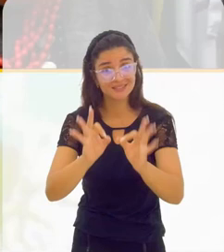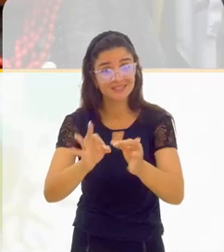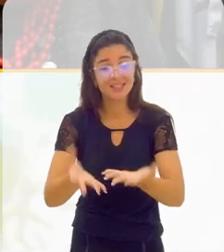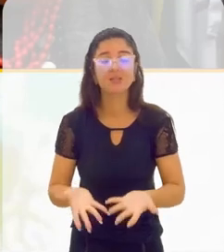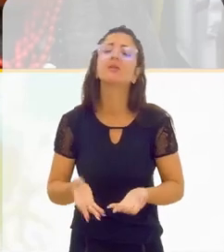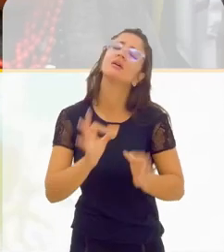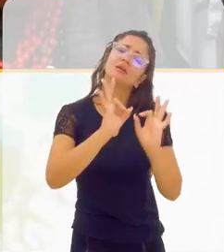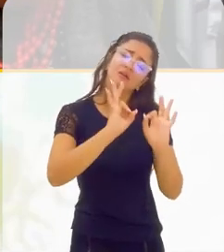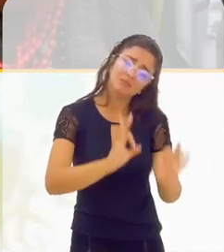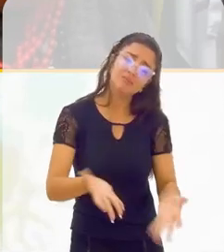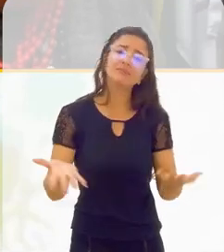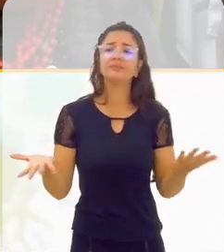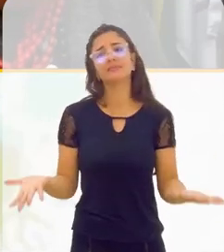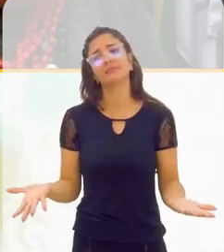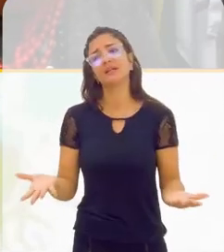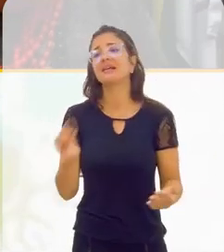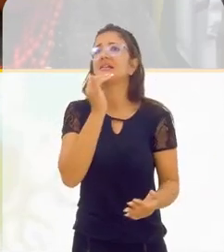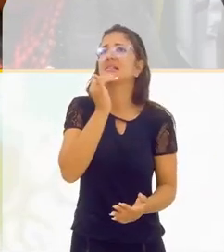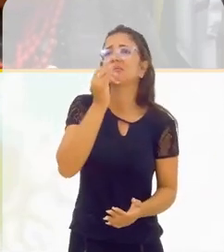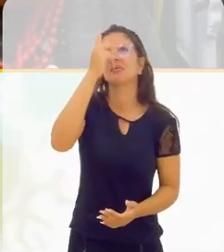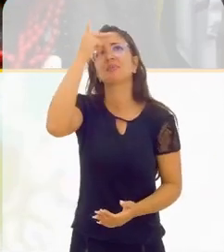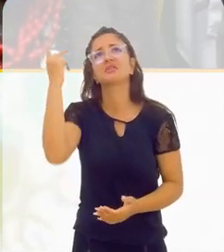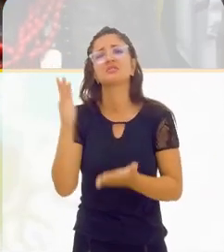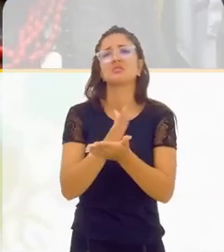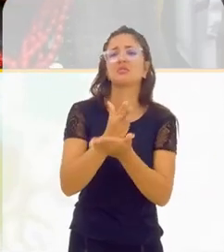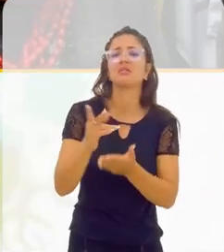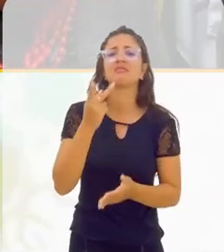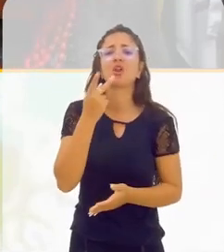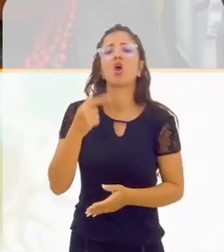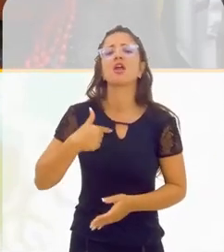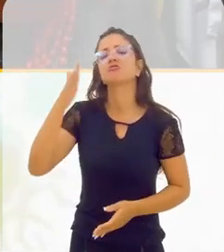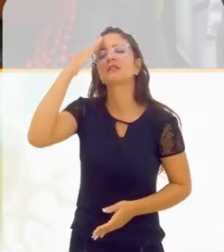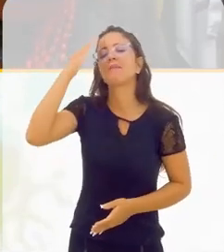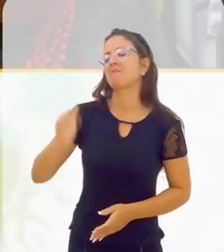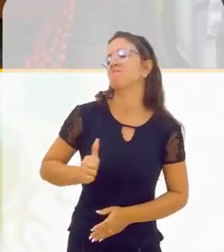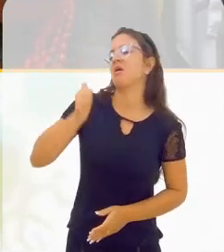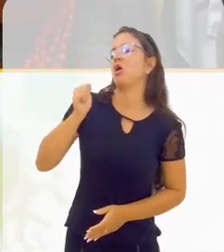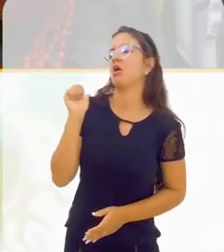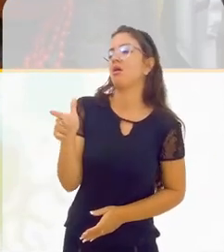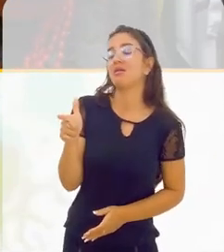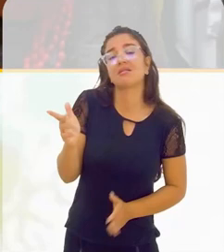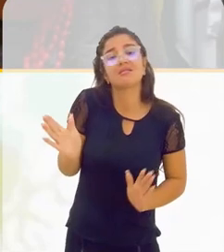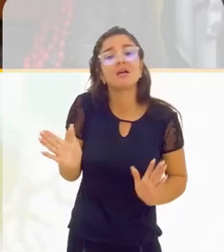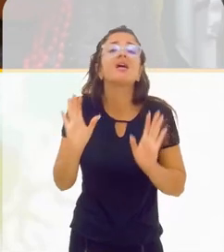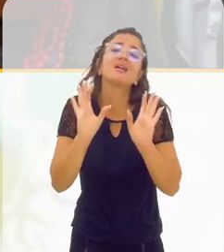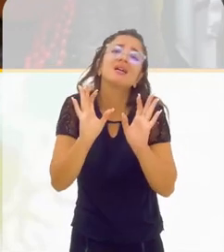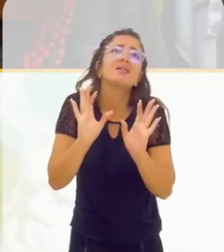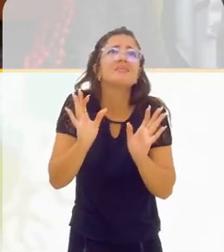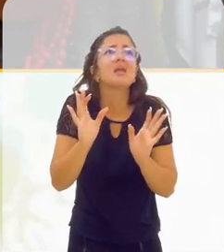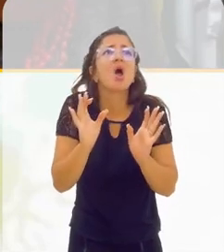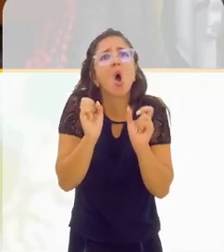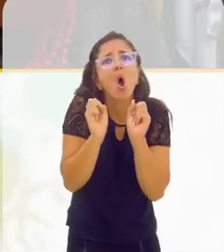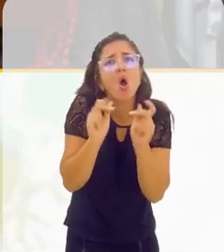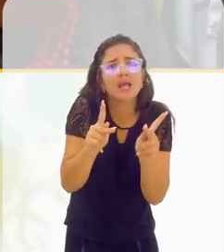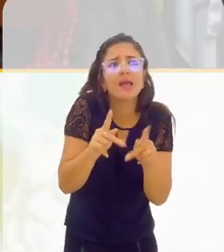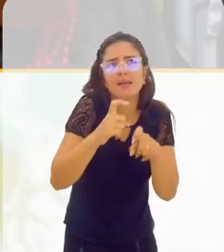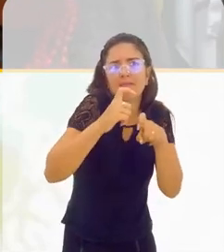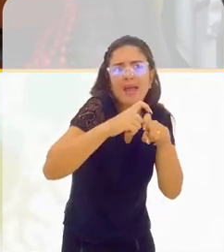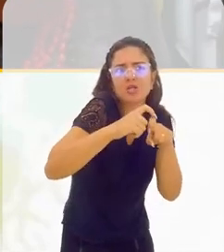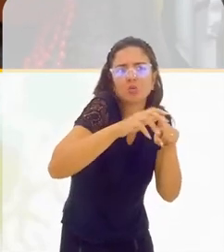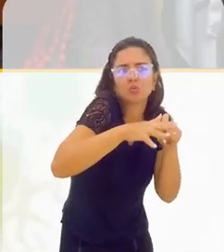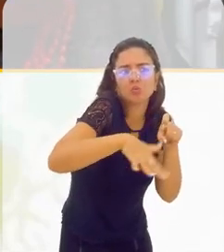respeito eu não tenho que me dê força Tem gente que fala assim eu sei mais que ele tá você sabe mais medicina mas você não sabe da vida dele